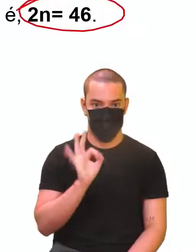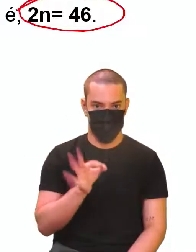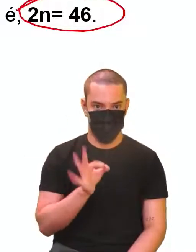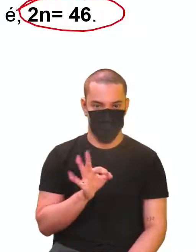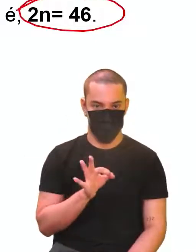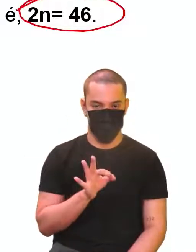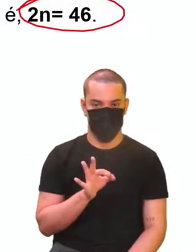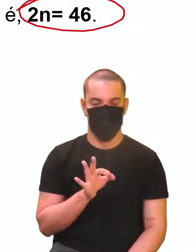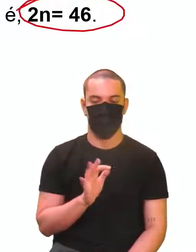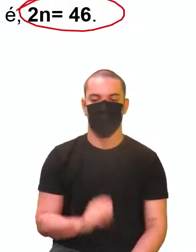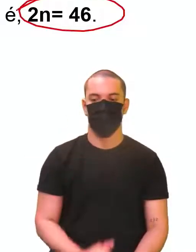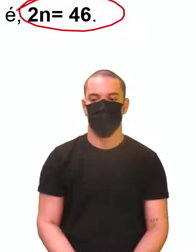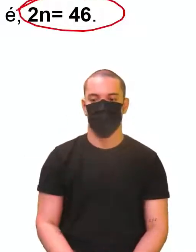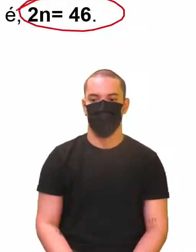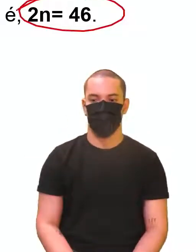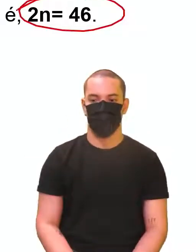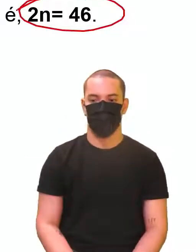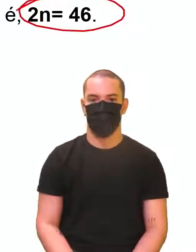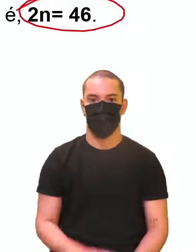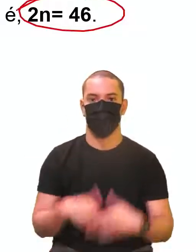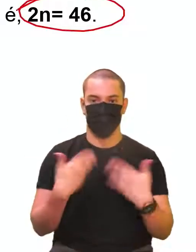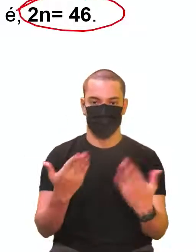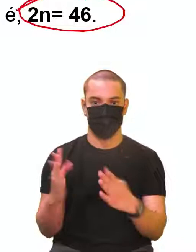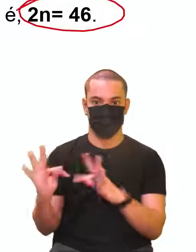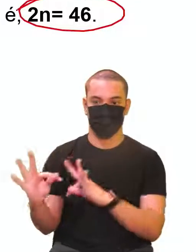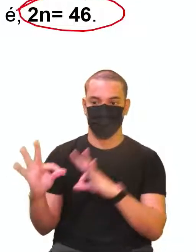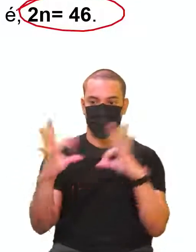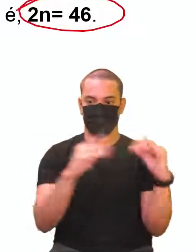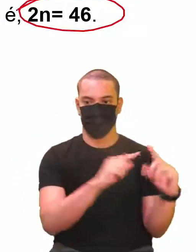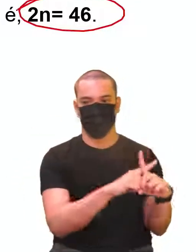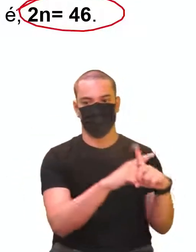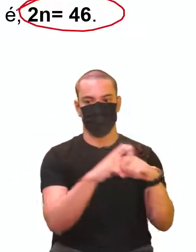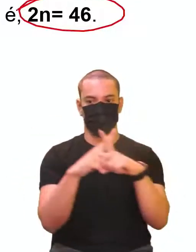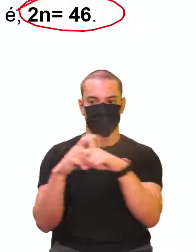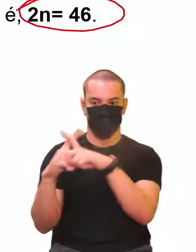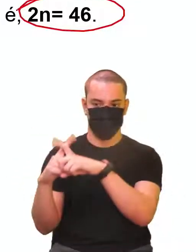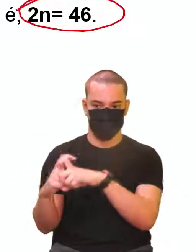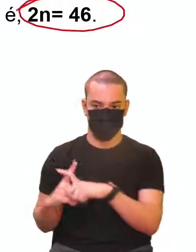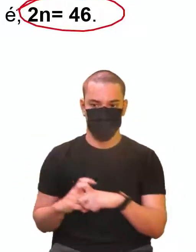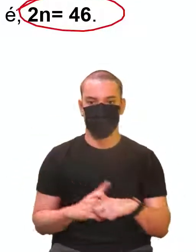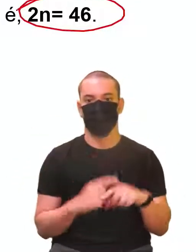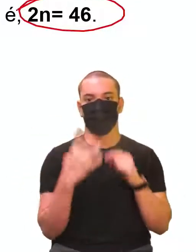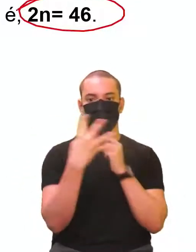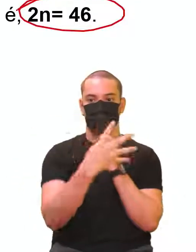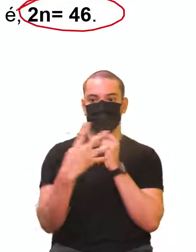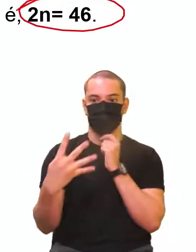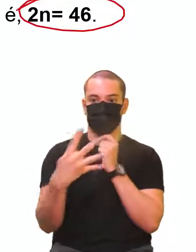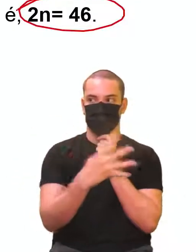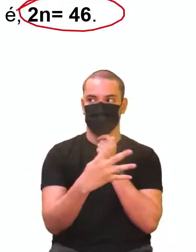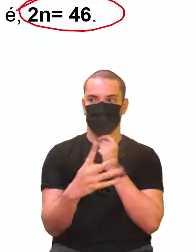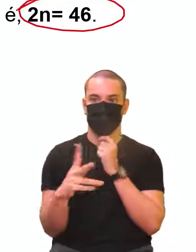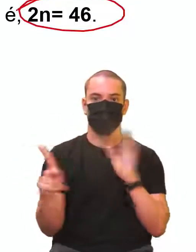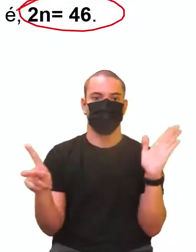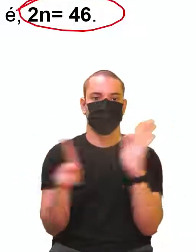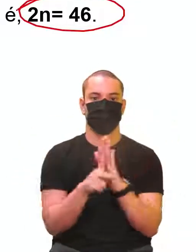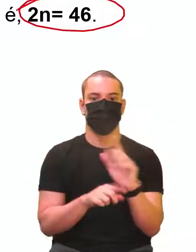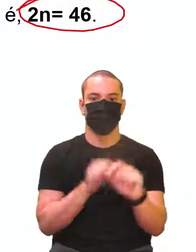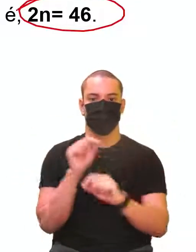ok? Quase não sai. Desses cromossomos, então, 44 são chamados de cromossomos